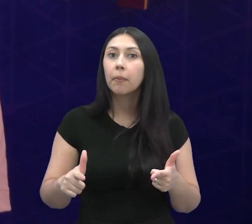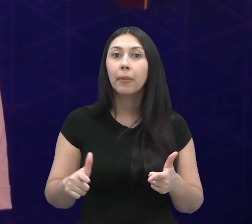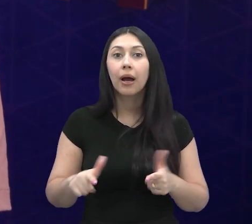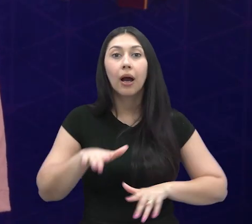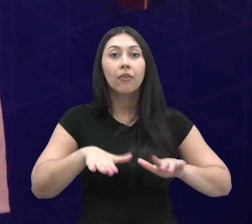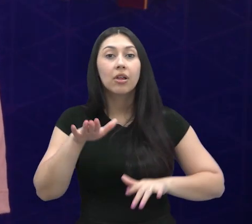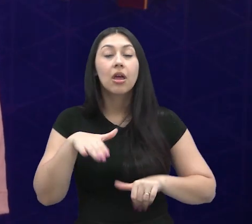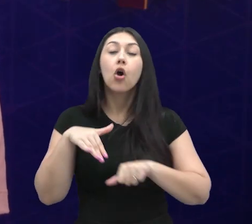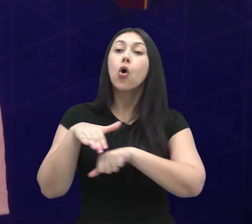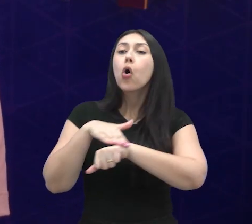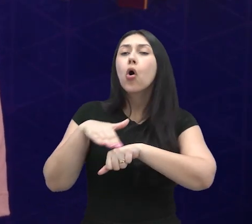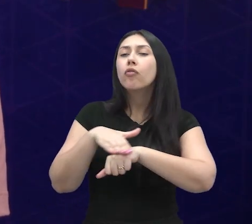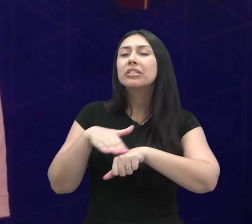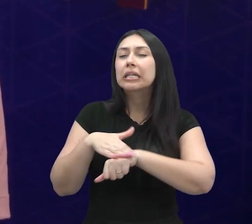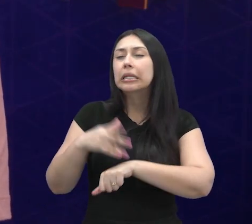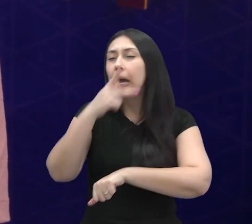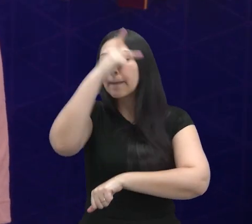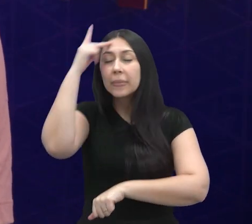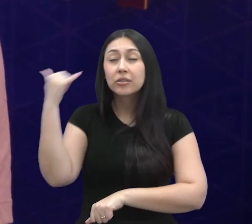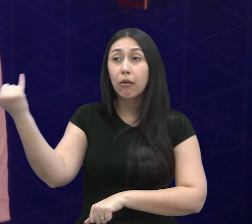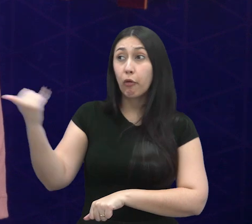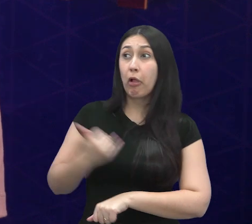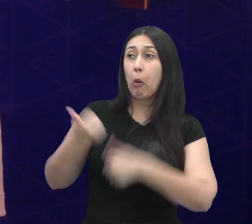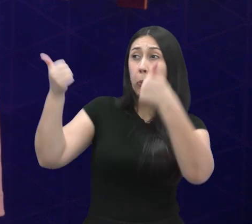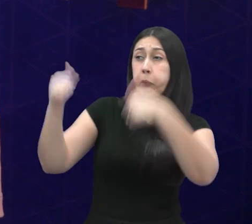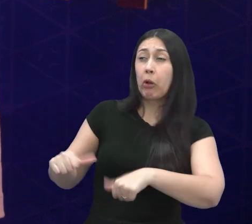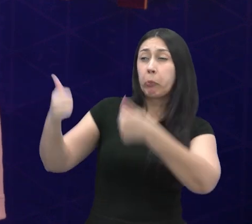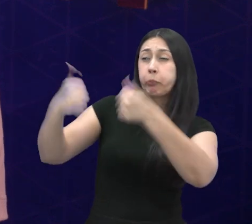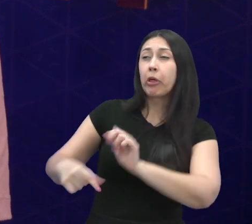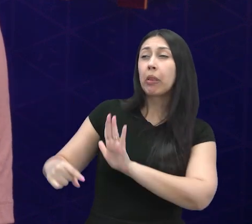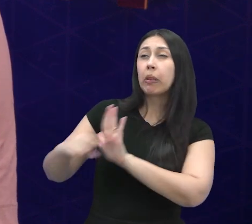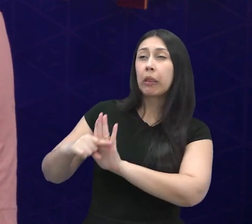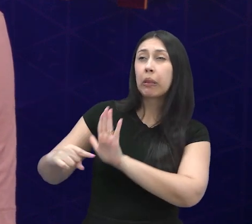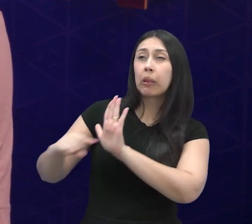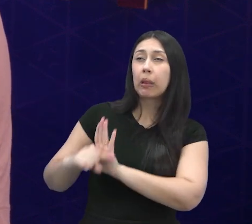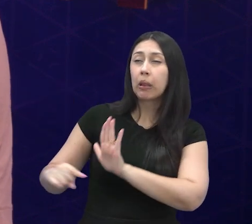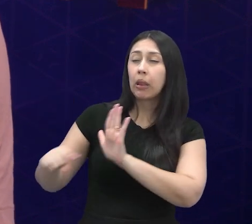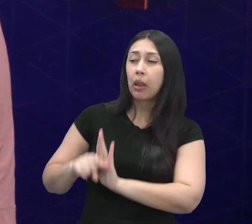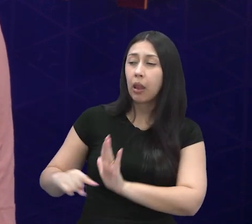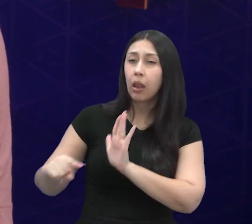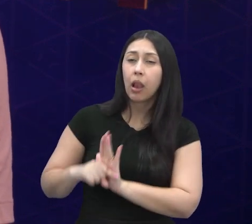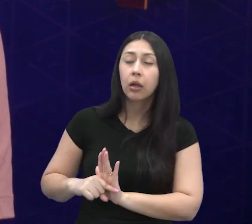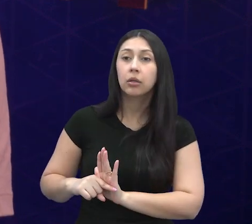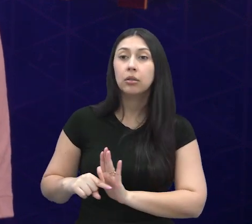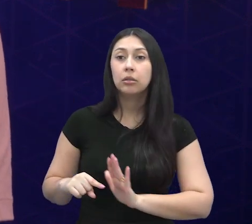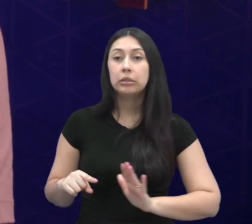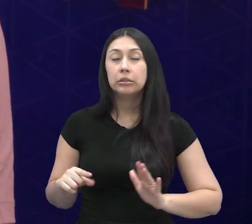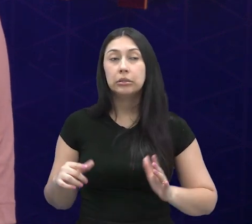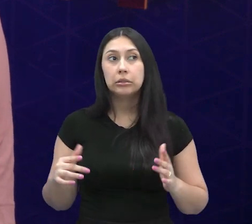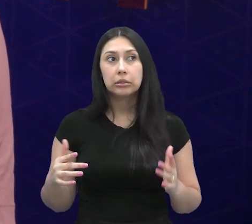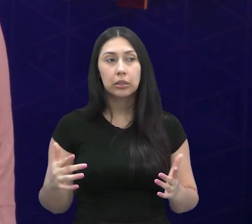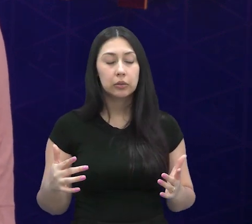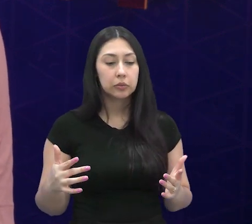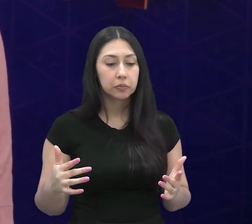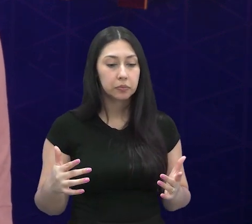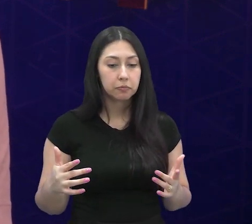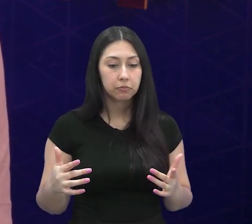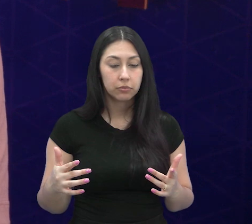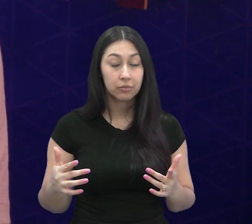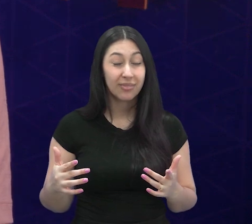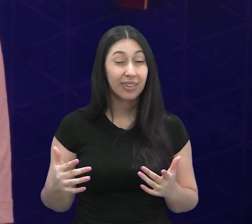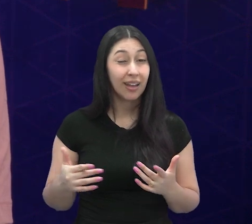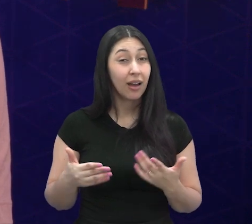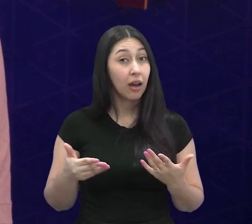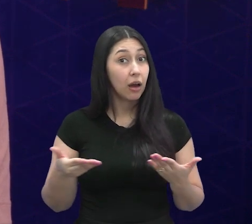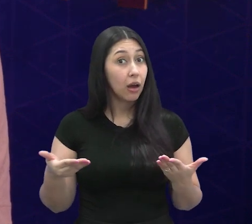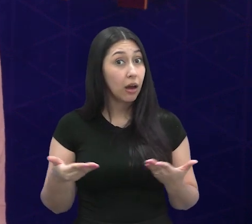acontecido, ou você puxava um assunto, a pessoa já queria falar o lado negativo desse assunto, né? E eu acho